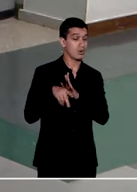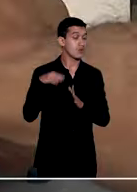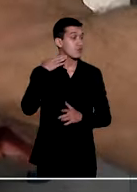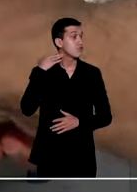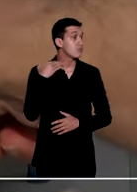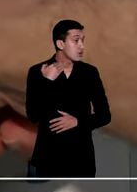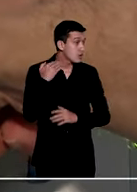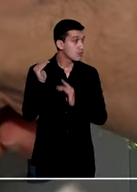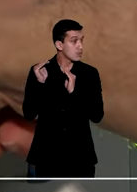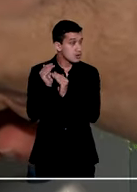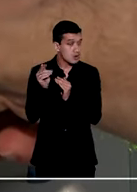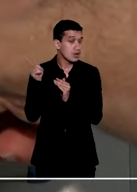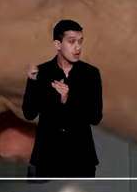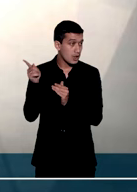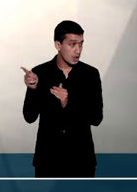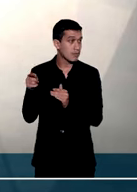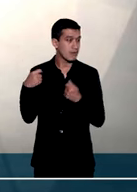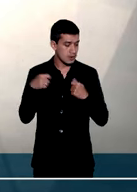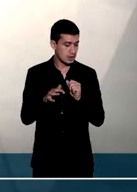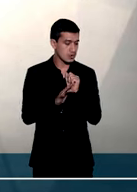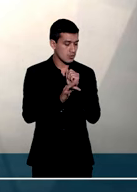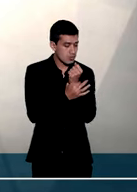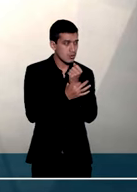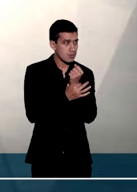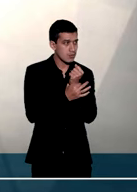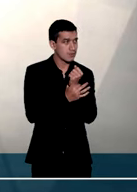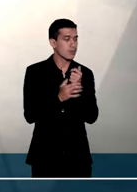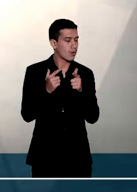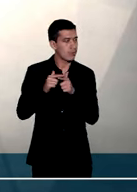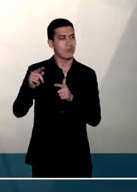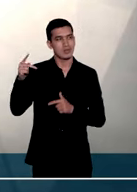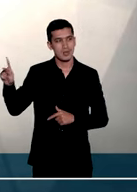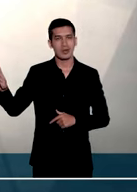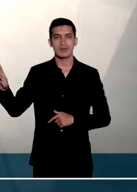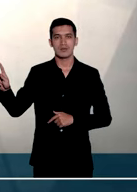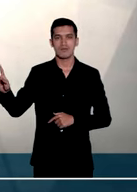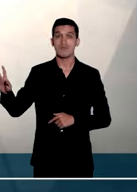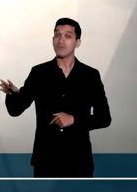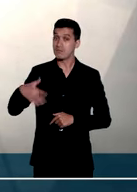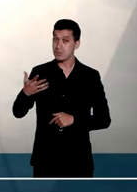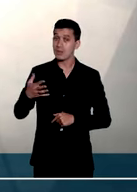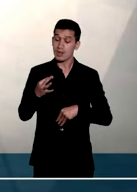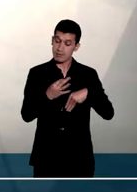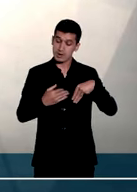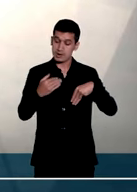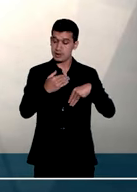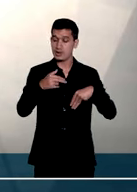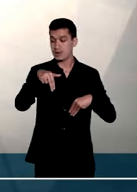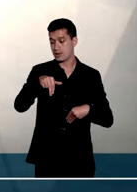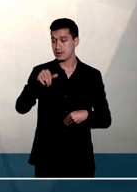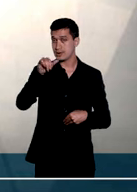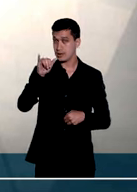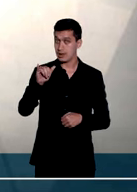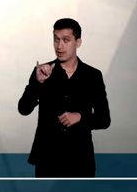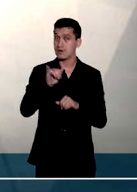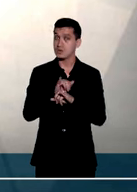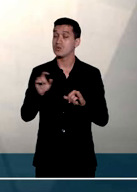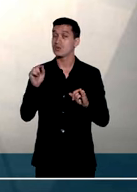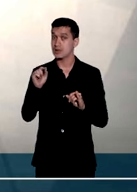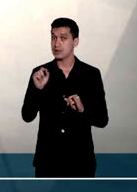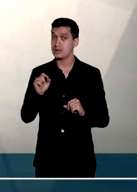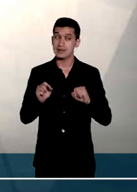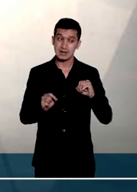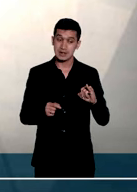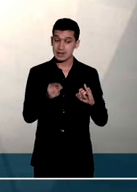necessárias para evitar fraudes ao analisar o caso a relatora ministra nanc Andri explicou que se o fato de terceiro